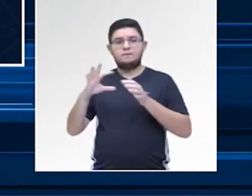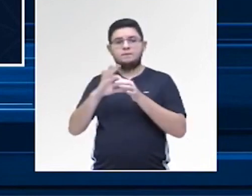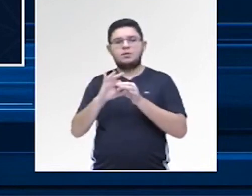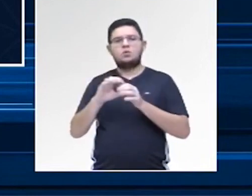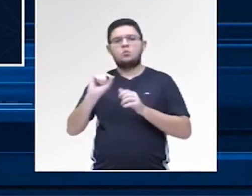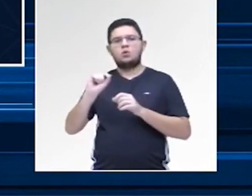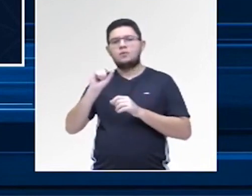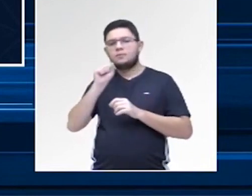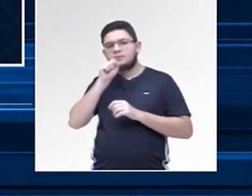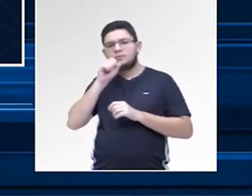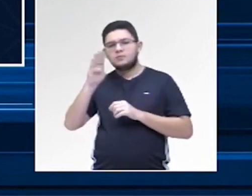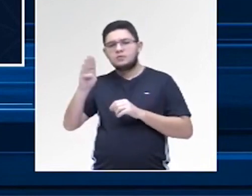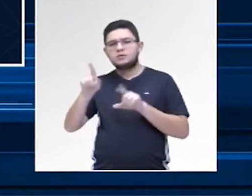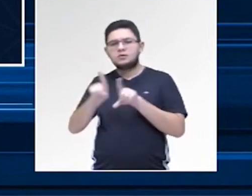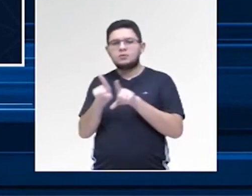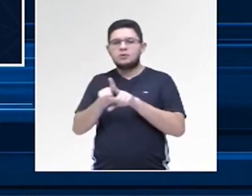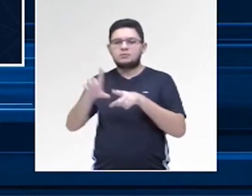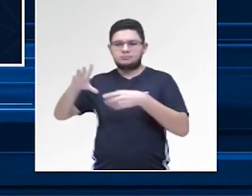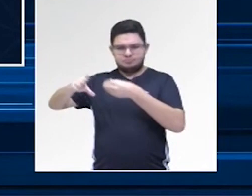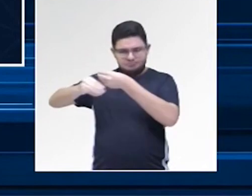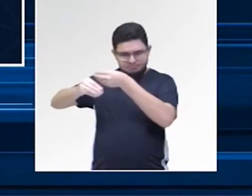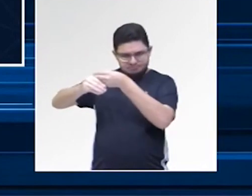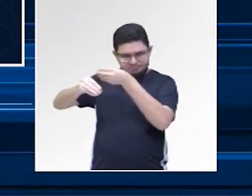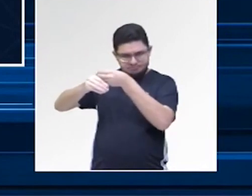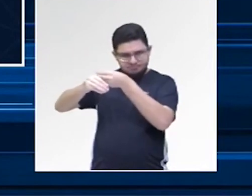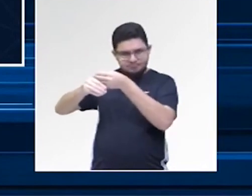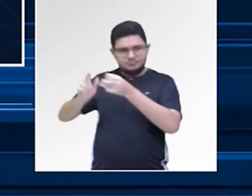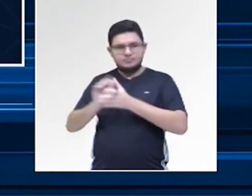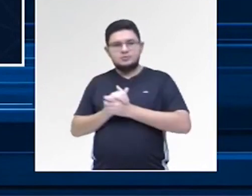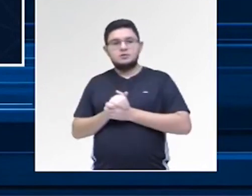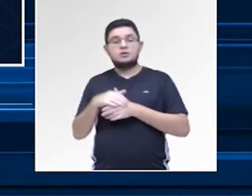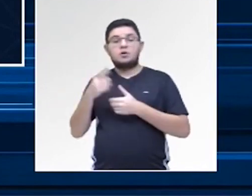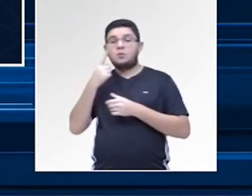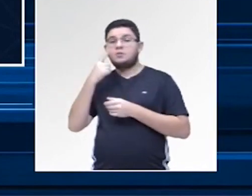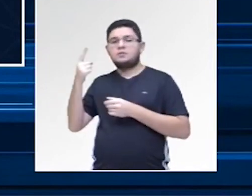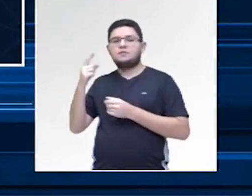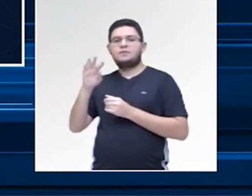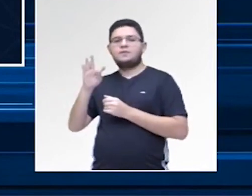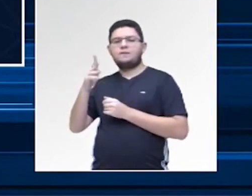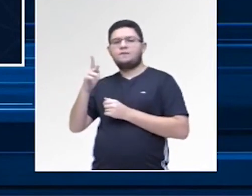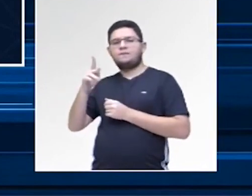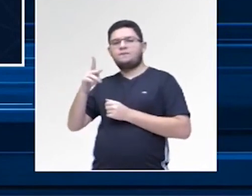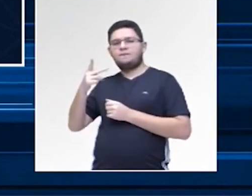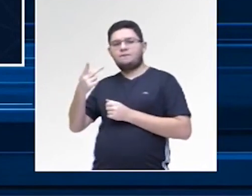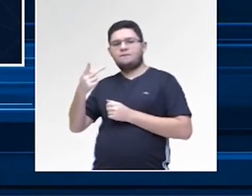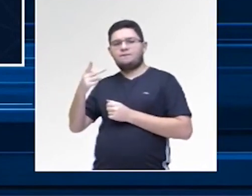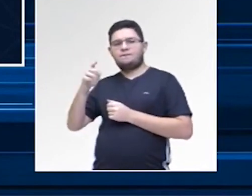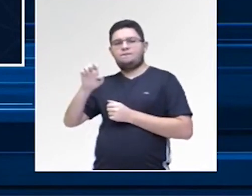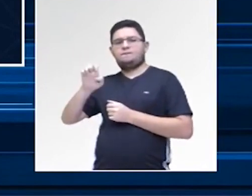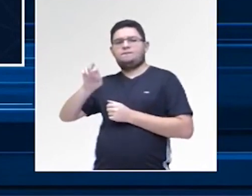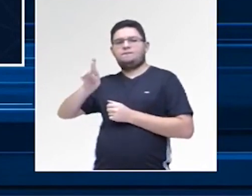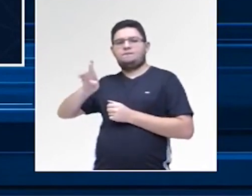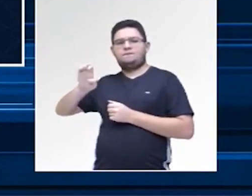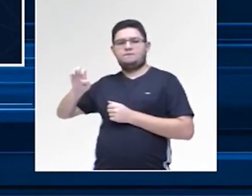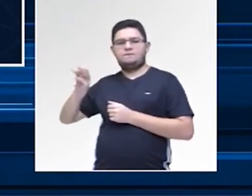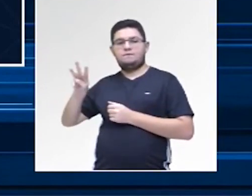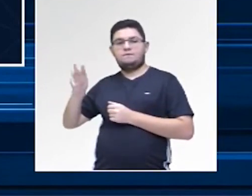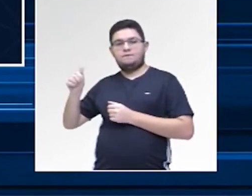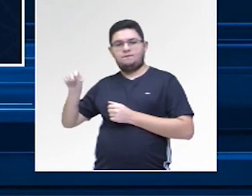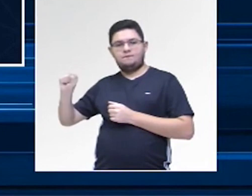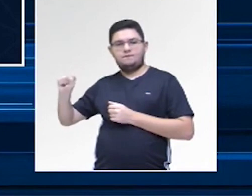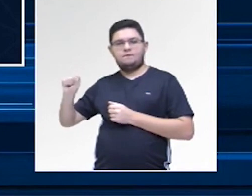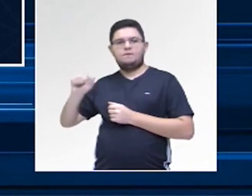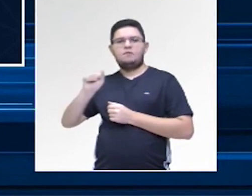o complemento. Observe então, there was an amusement park, que é o substantivo, né, que